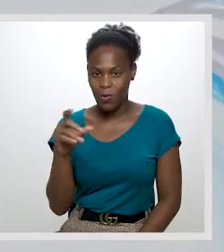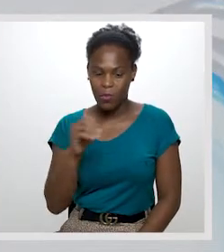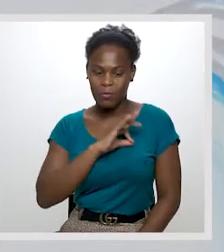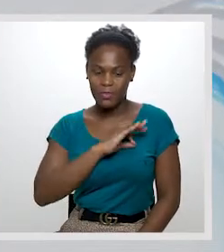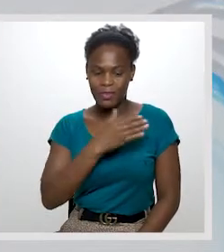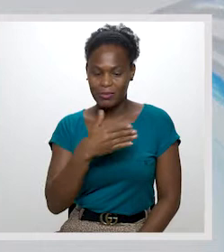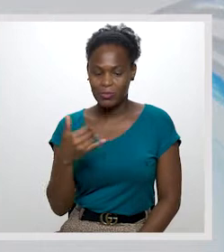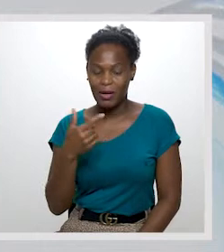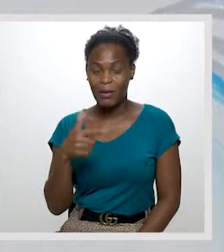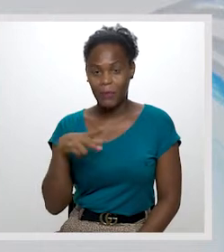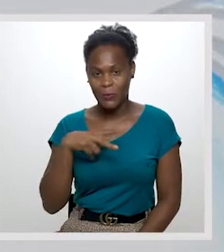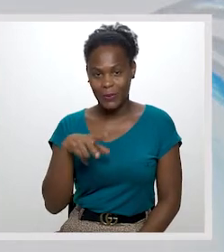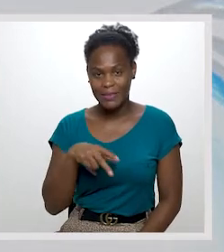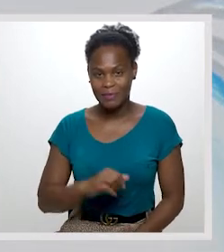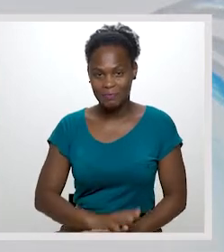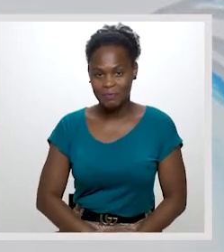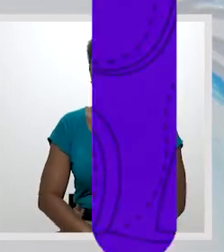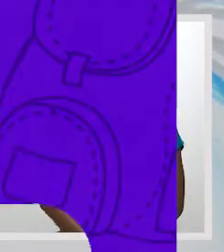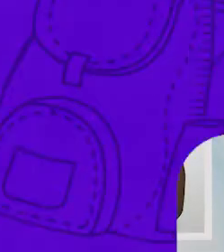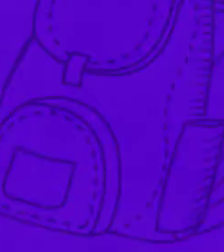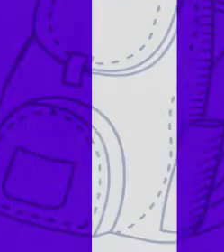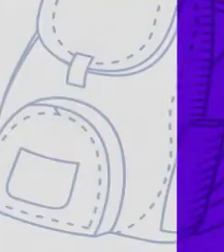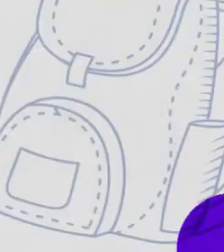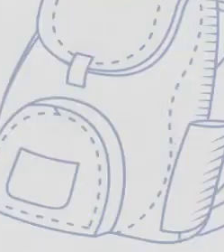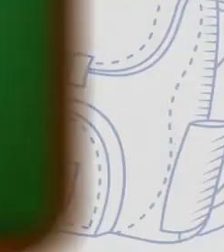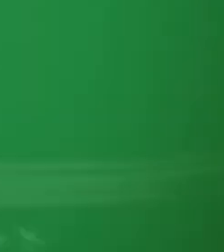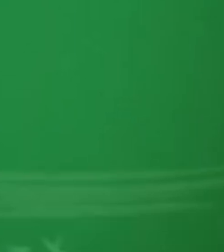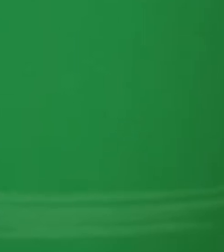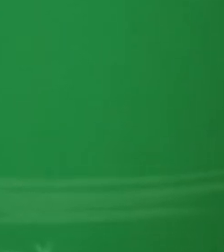professor do 12º ano, Língua Portuguesa.